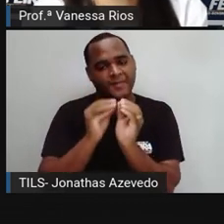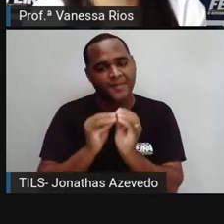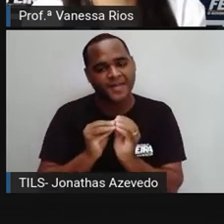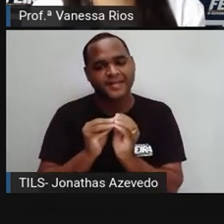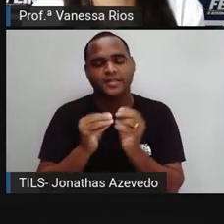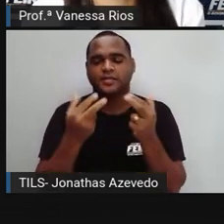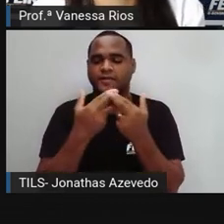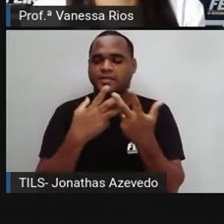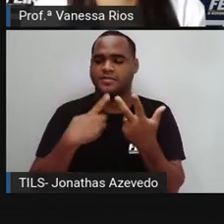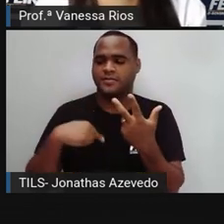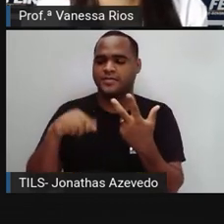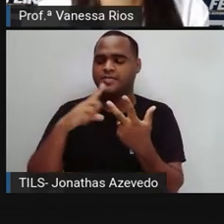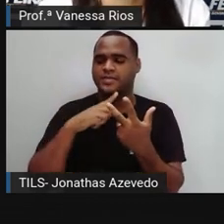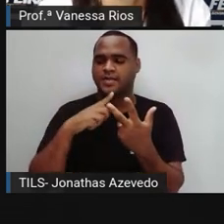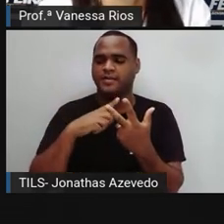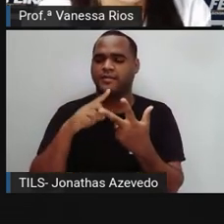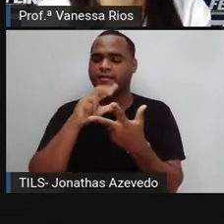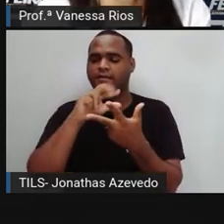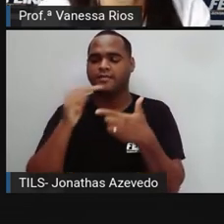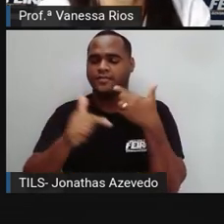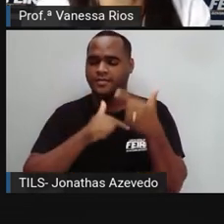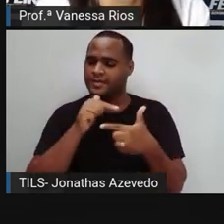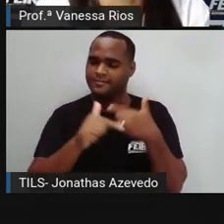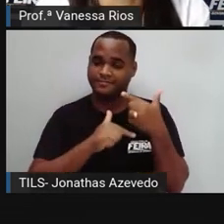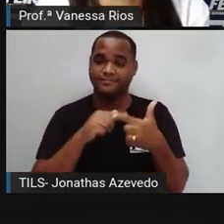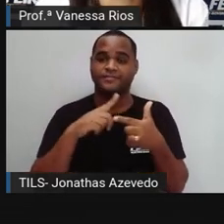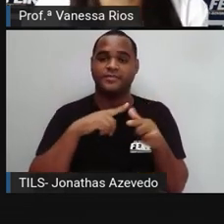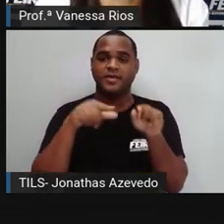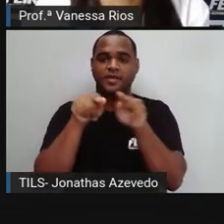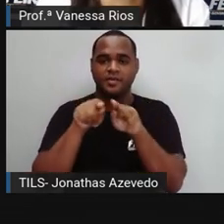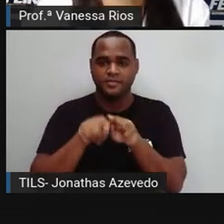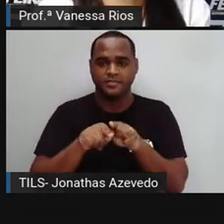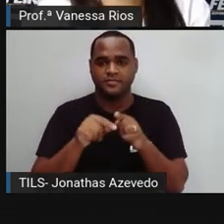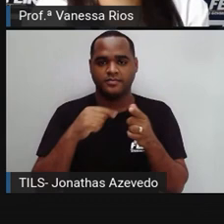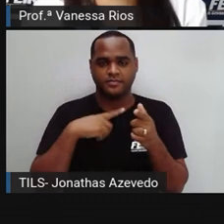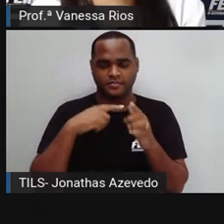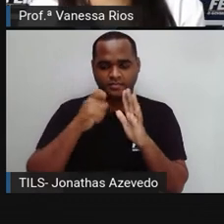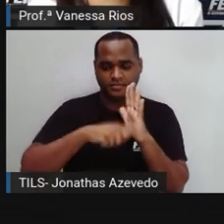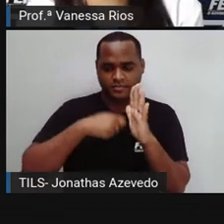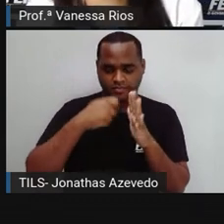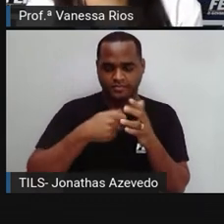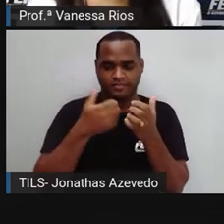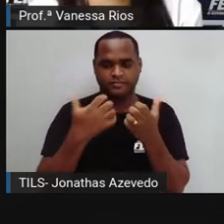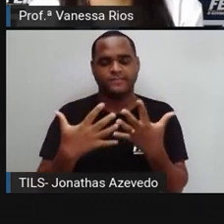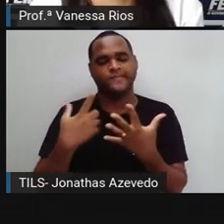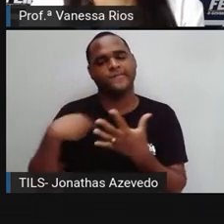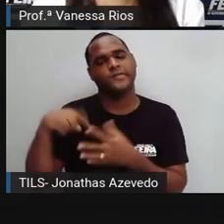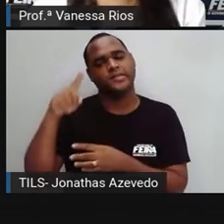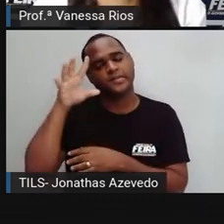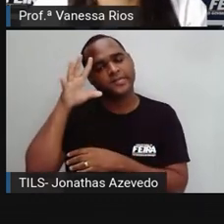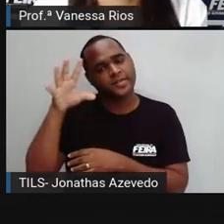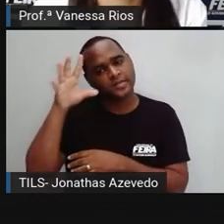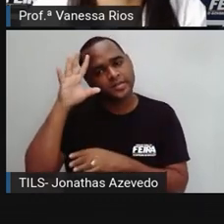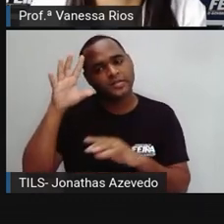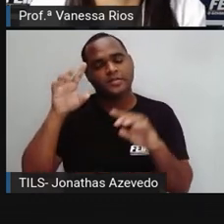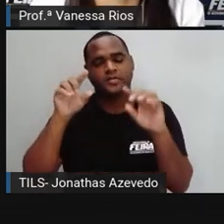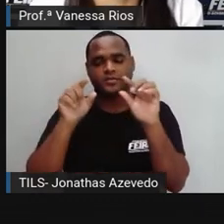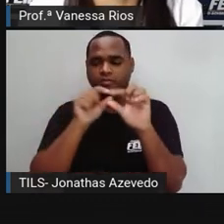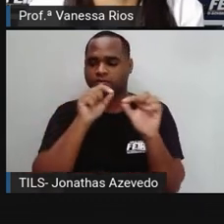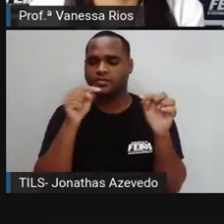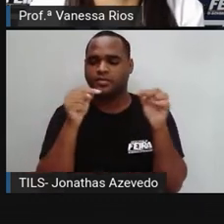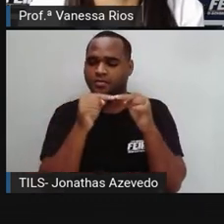nossas atividades, os nossos trabalhos. E aí o vídeo é para a gente refletir sobre este